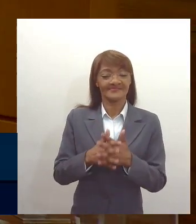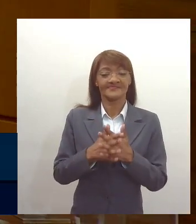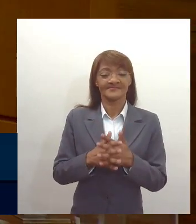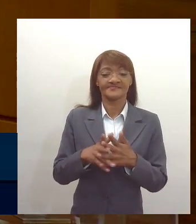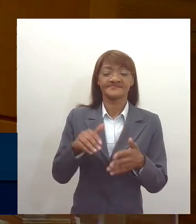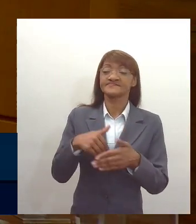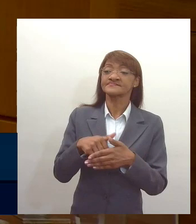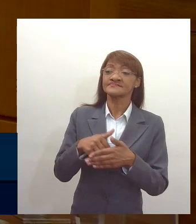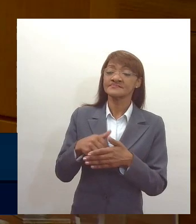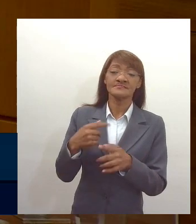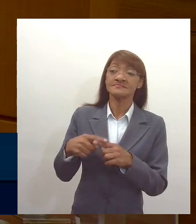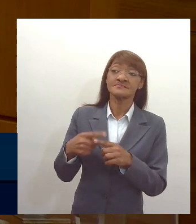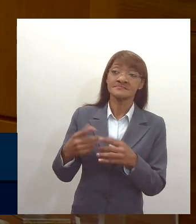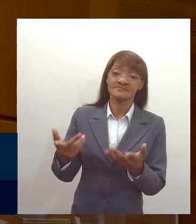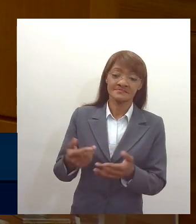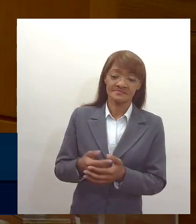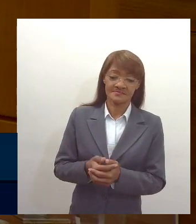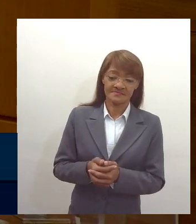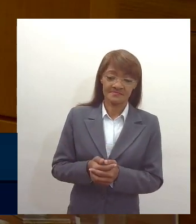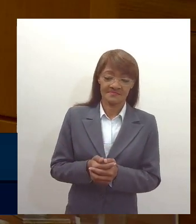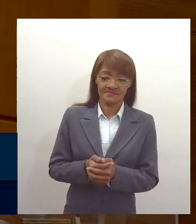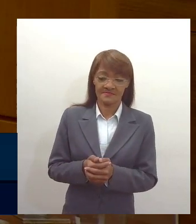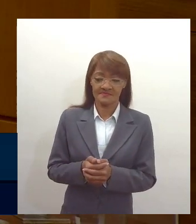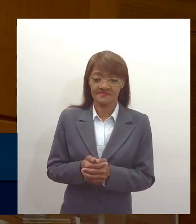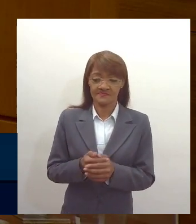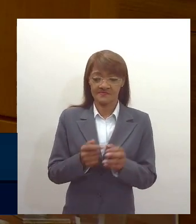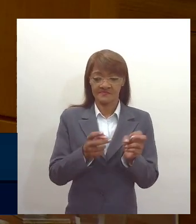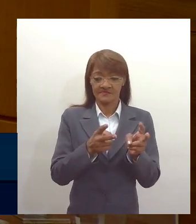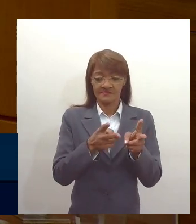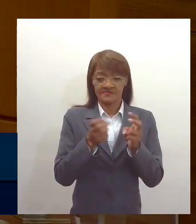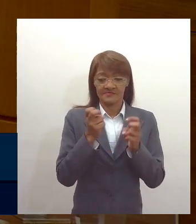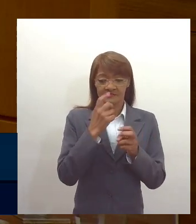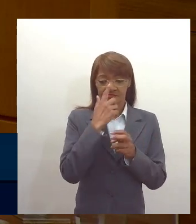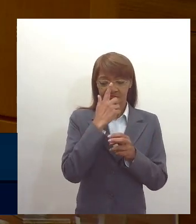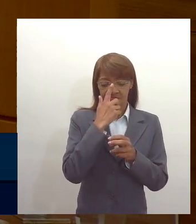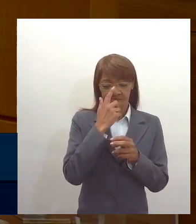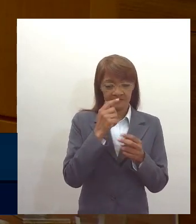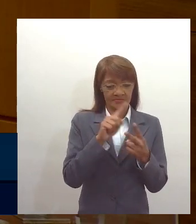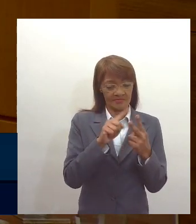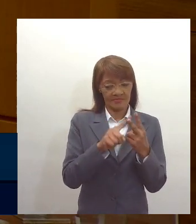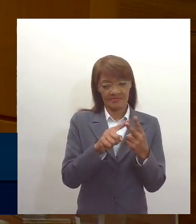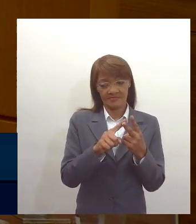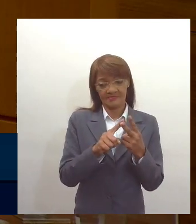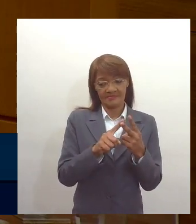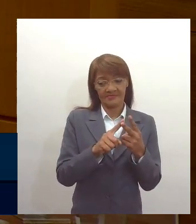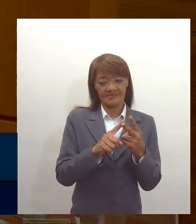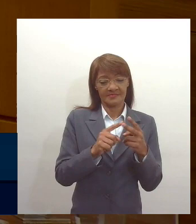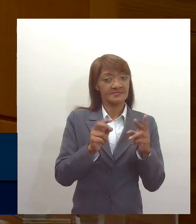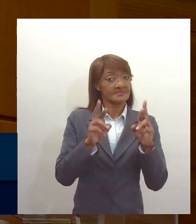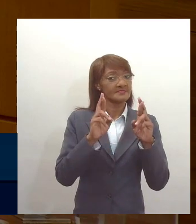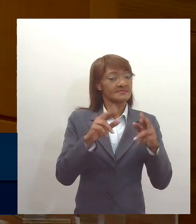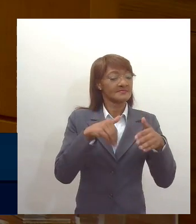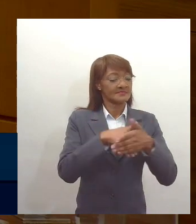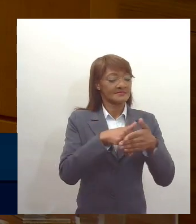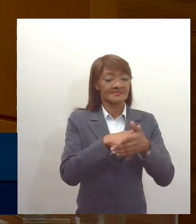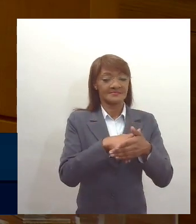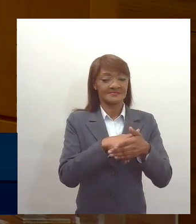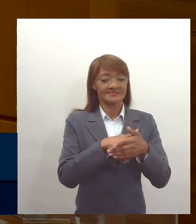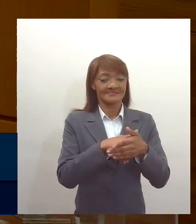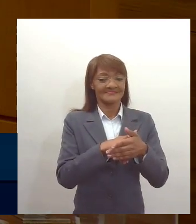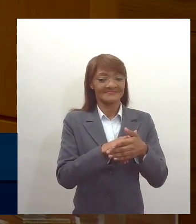Eu prestei atenção nos 2 jogos que nós tivemos na semifinal, os locais que tiveram confrontos, que foram, né,